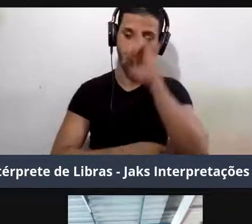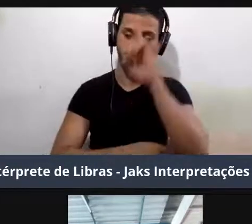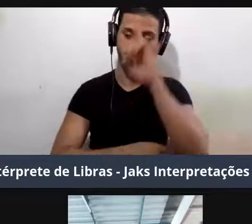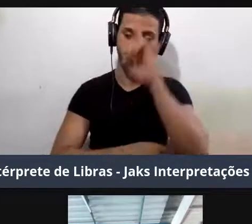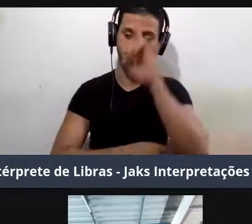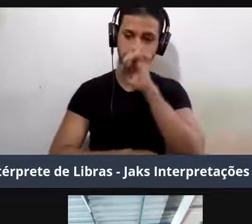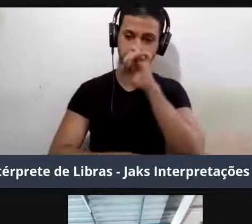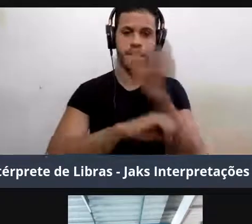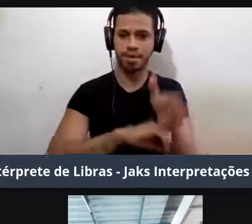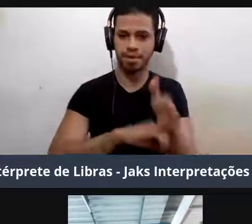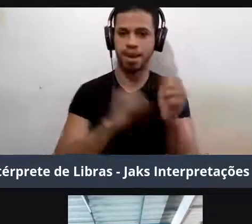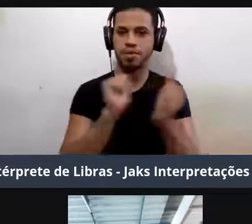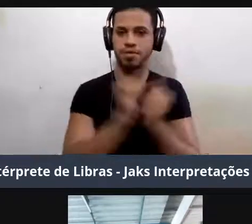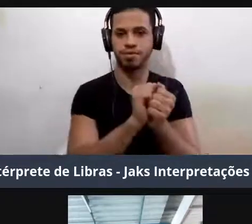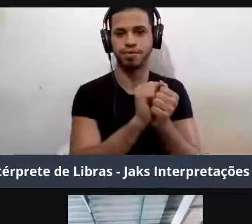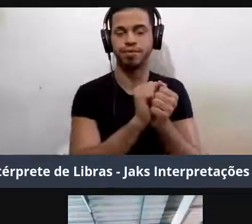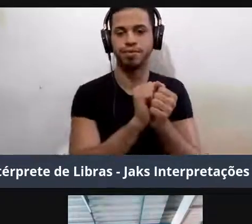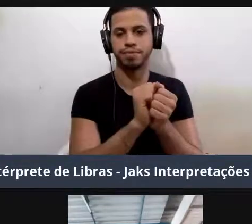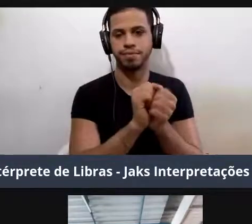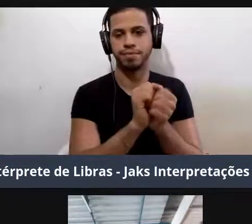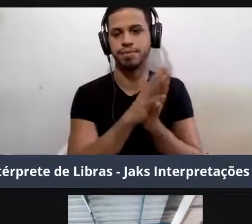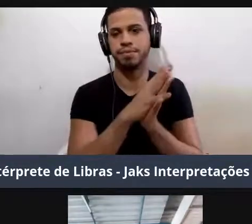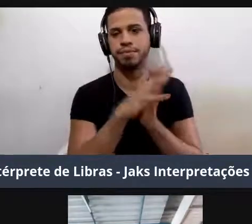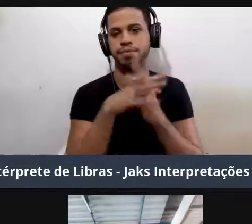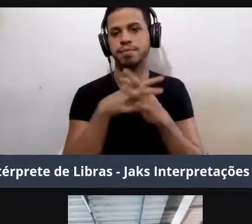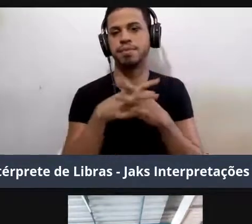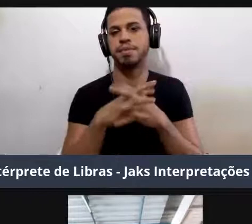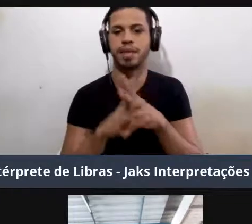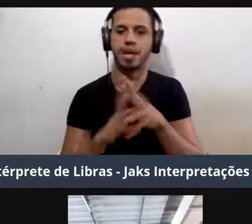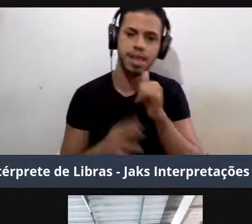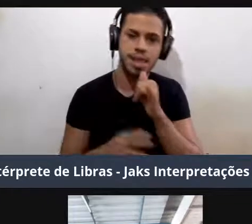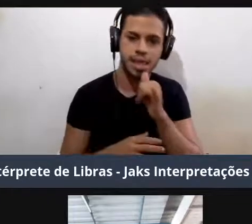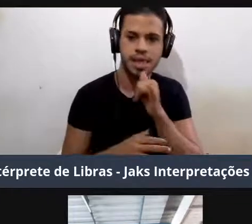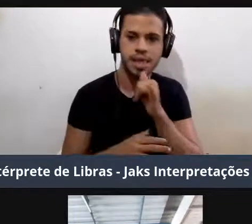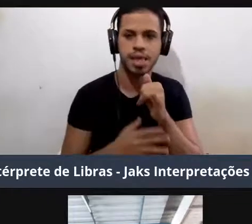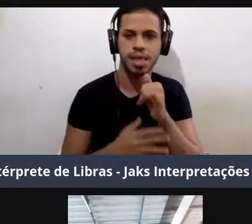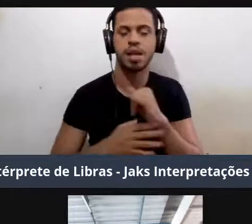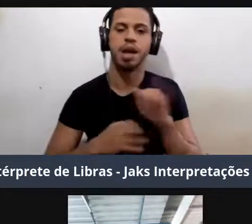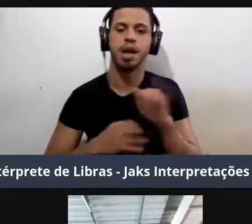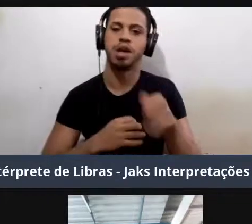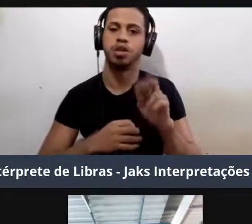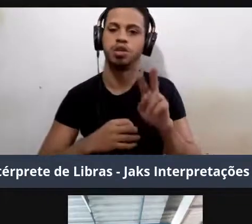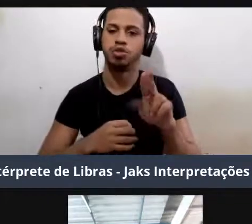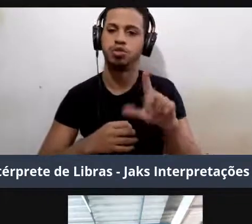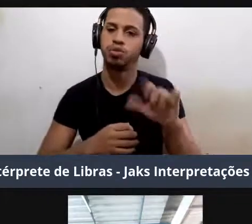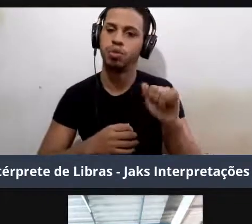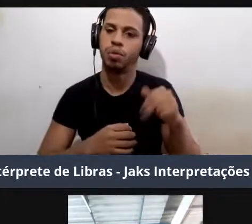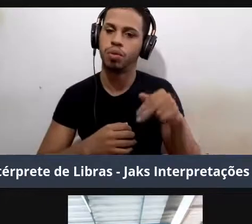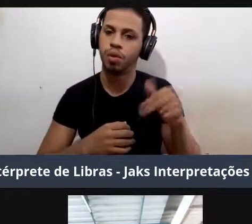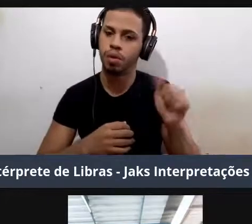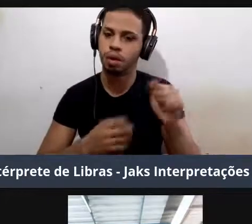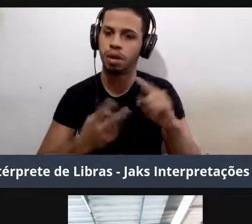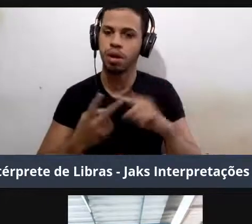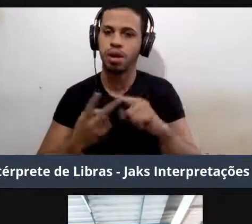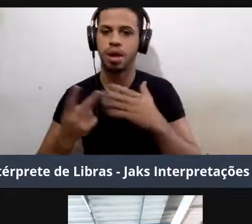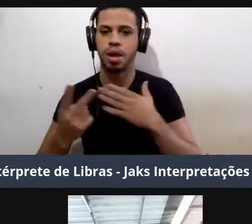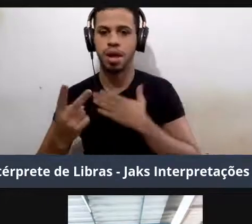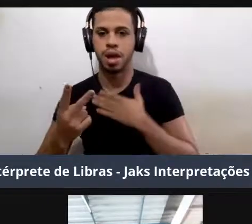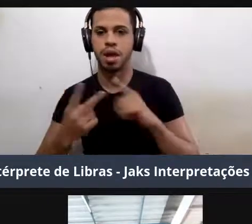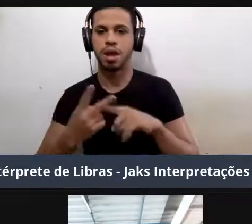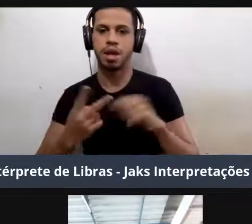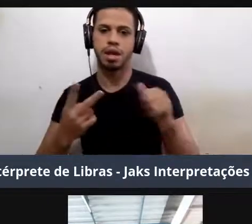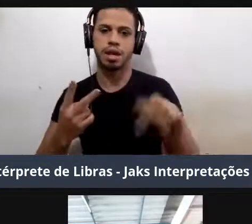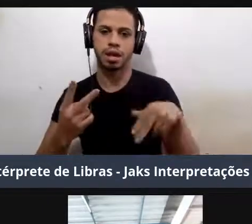Né? Só mais Juliana, eu, tia Ana, e as outras,